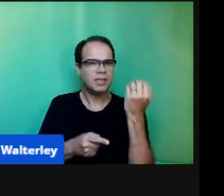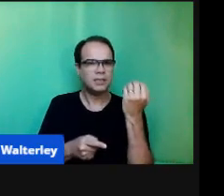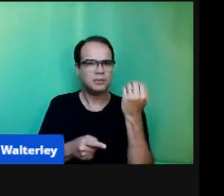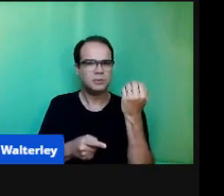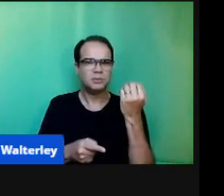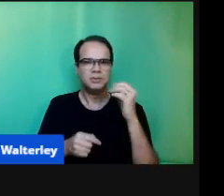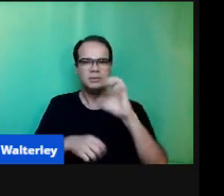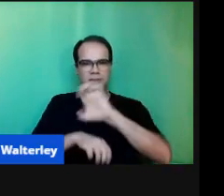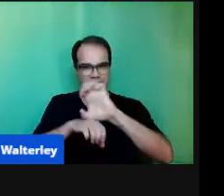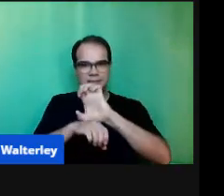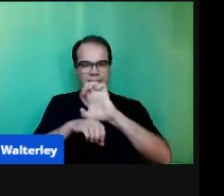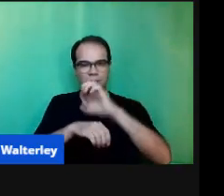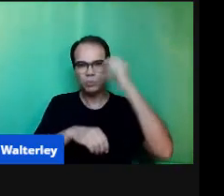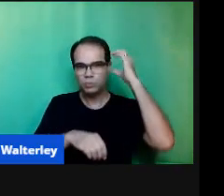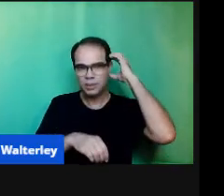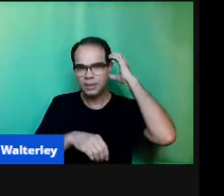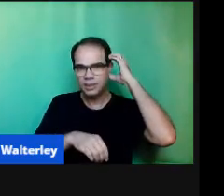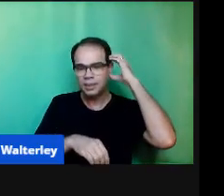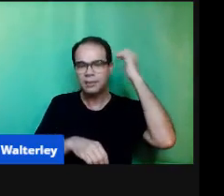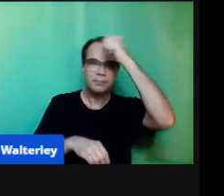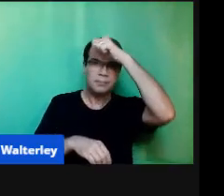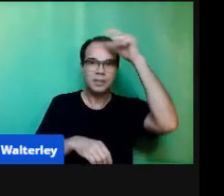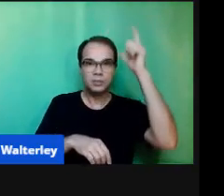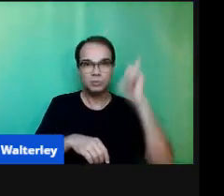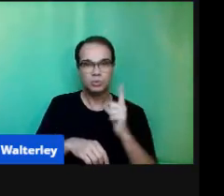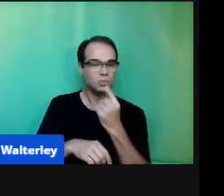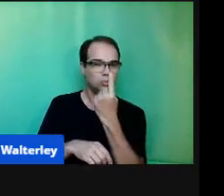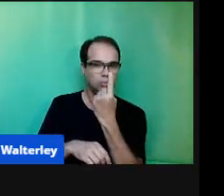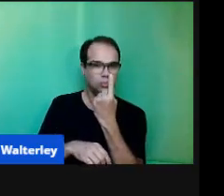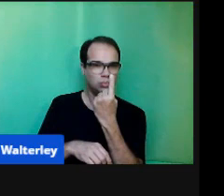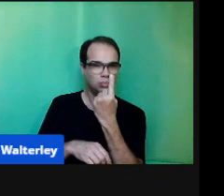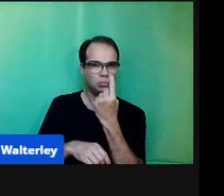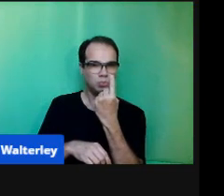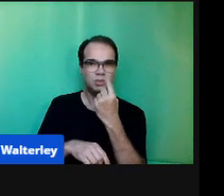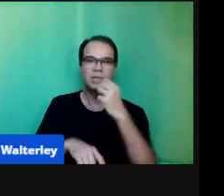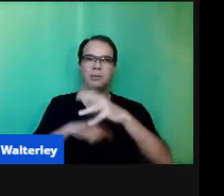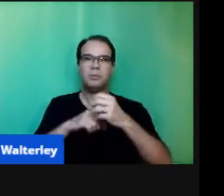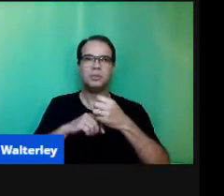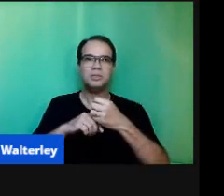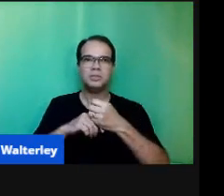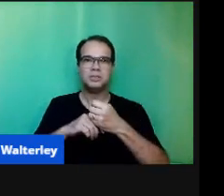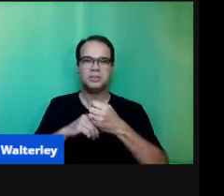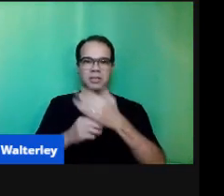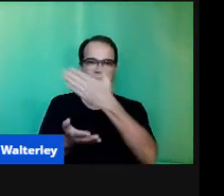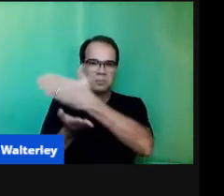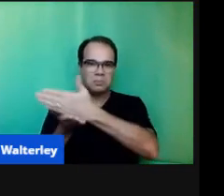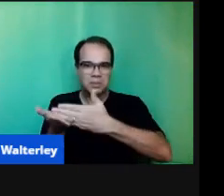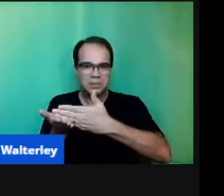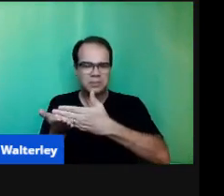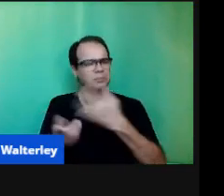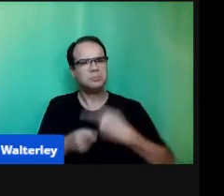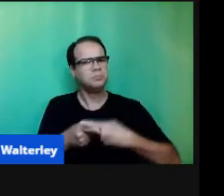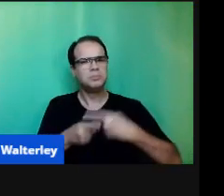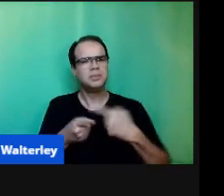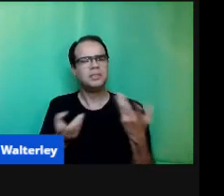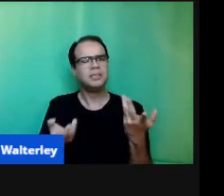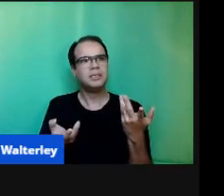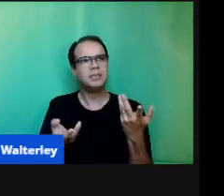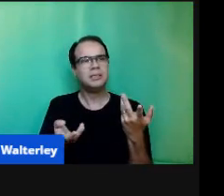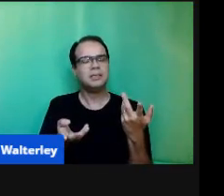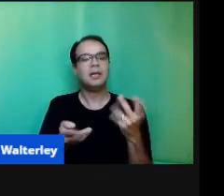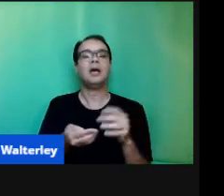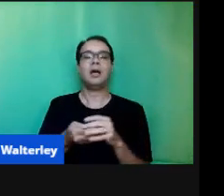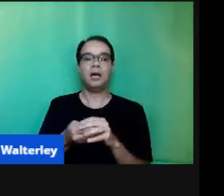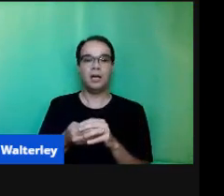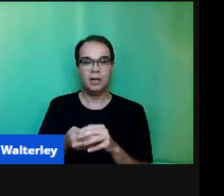produzir documentário com ferramentas que tem hoje, que não é ferramenta de um cineasta. Hoje, um simples celular, ele te